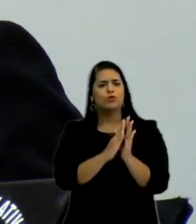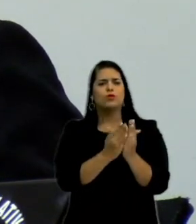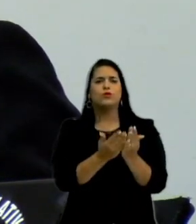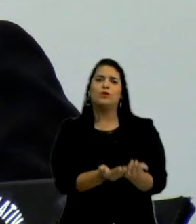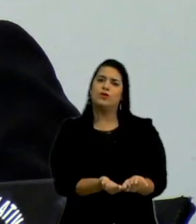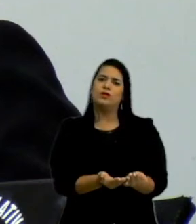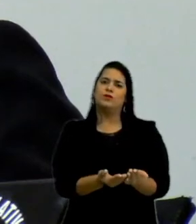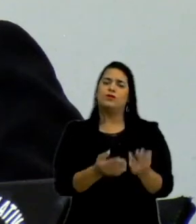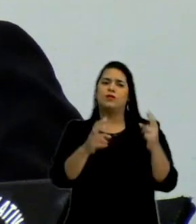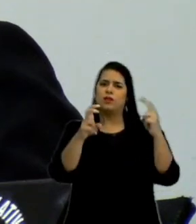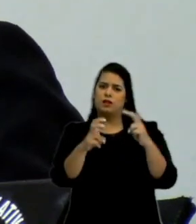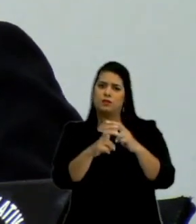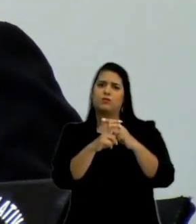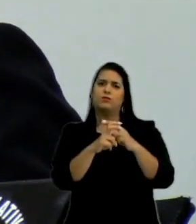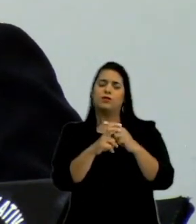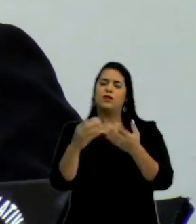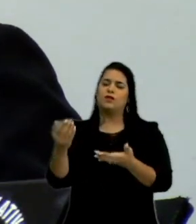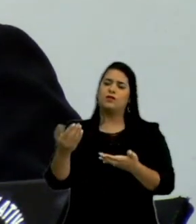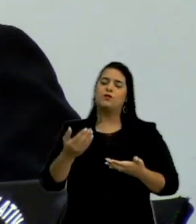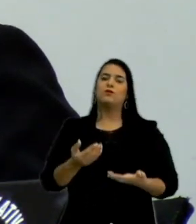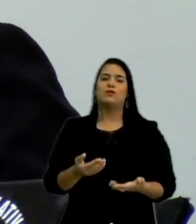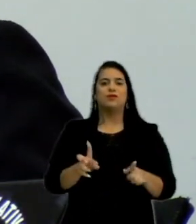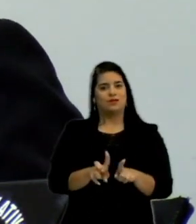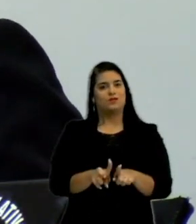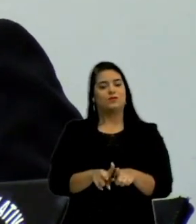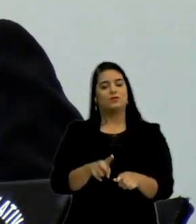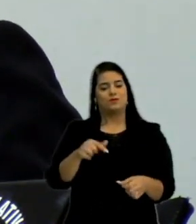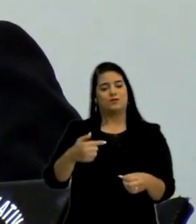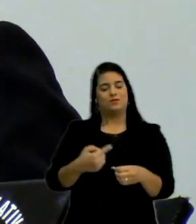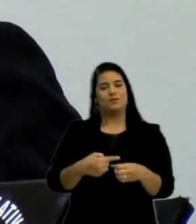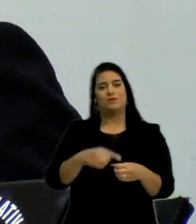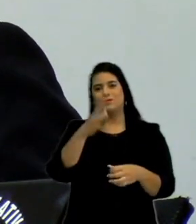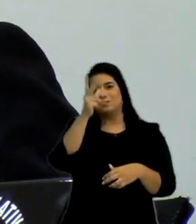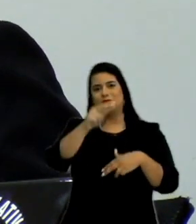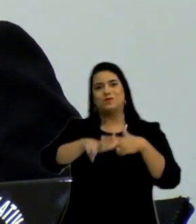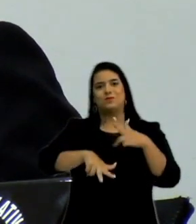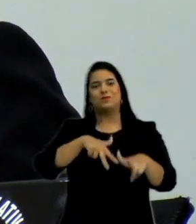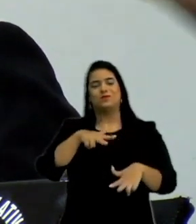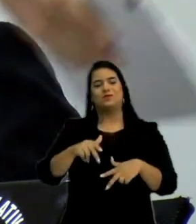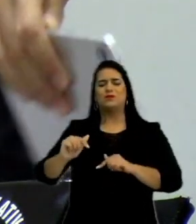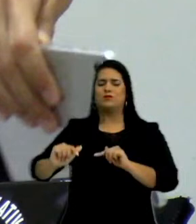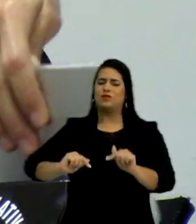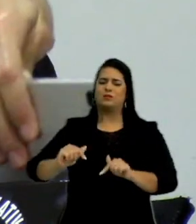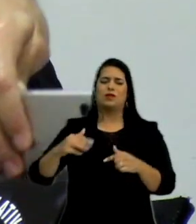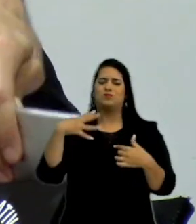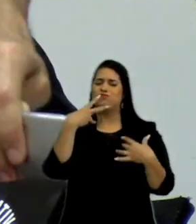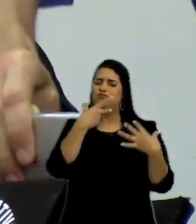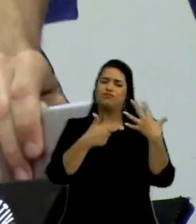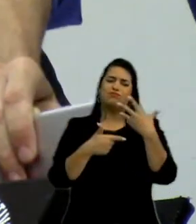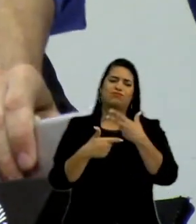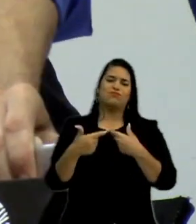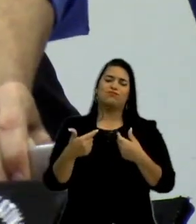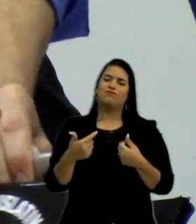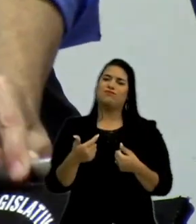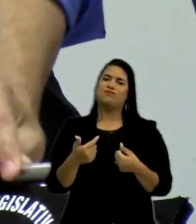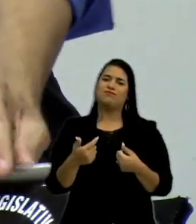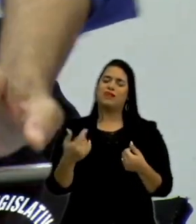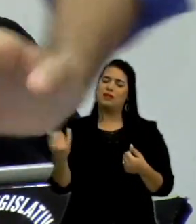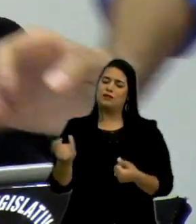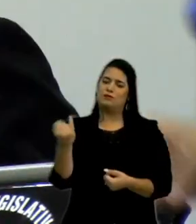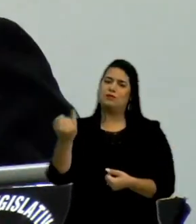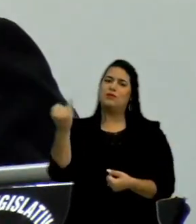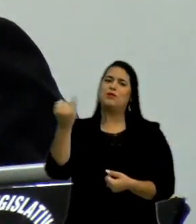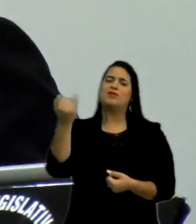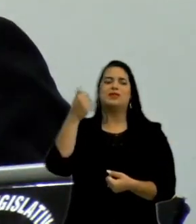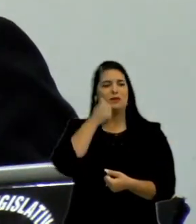para lançar o seu livro aqui em São Bento do Una também, pelo seu trabalho, né, que uma grande artista do nosso